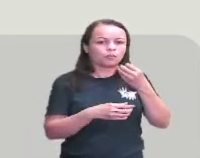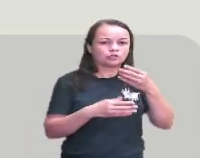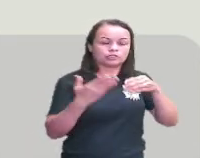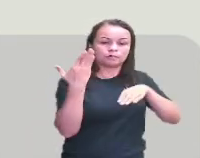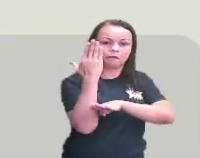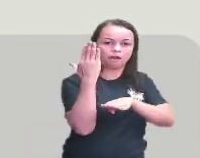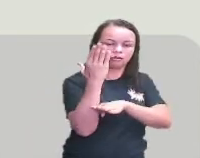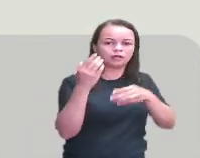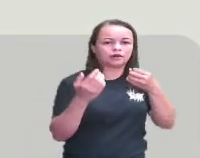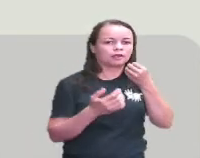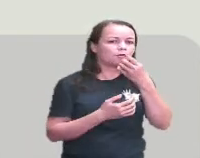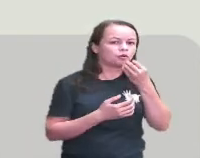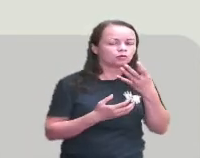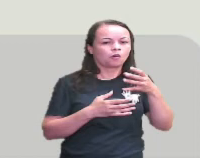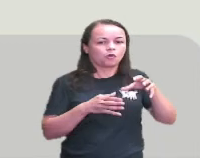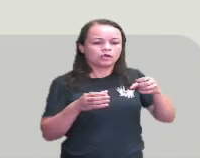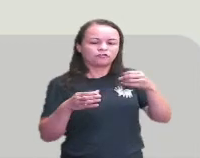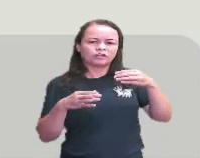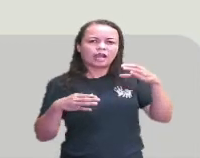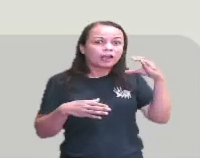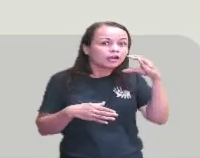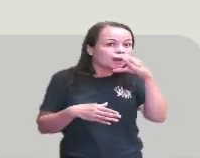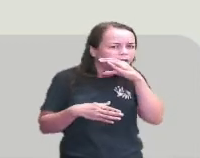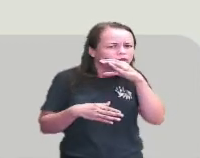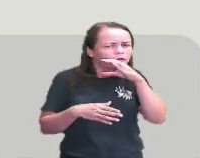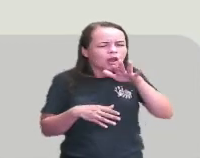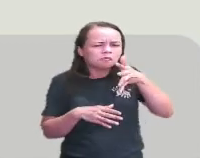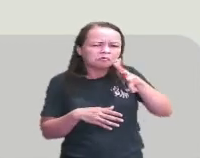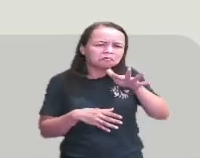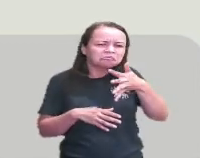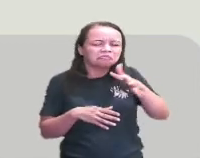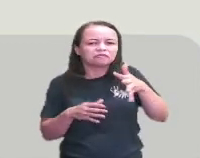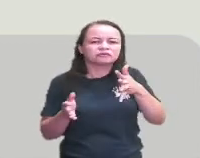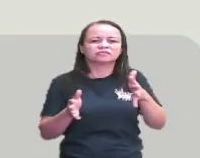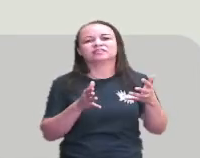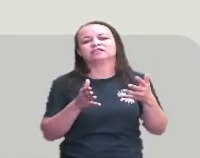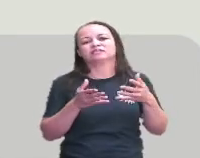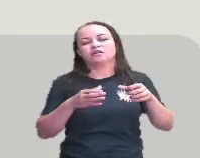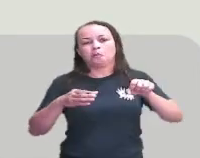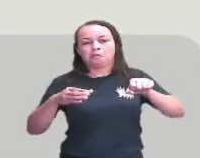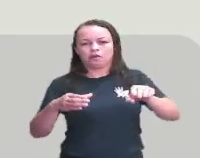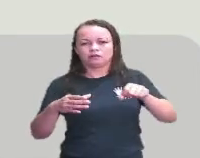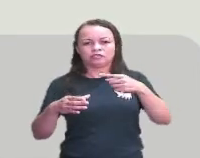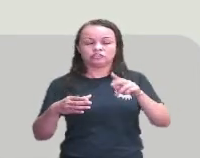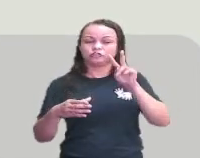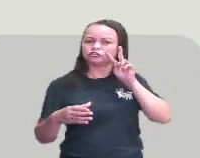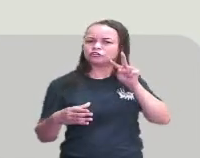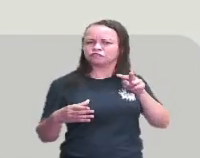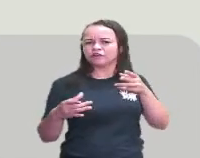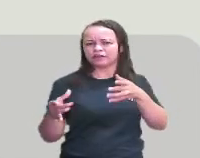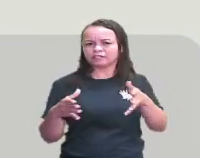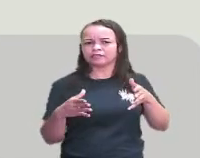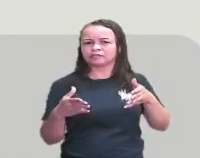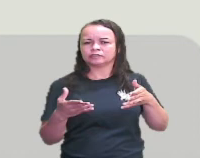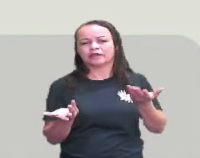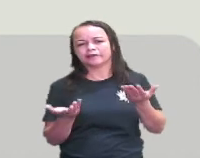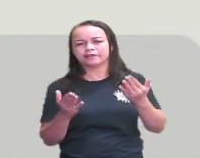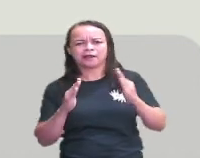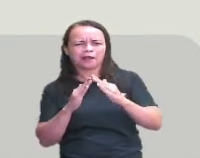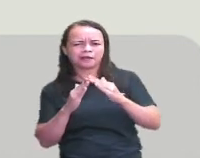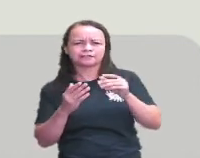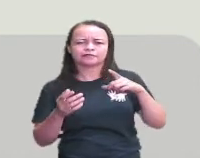térmico e não se aquece da mesma forma que a panela. Justamente, a gente pode ver muito isso nas panelas que usamos em